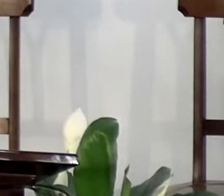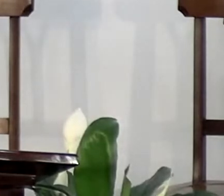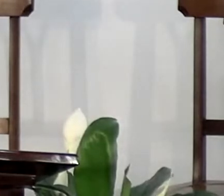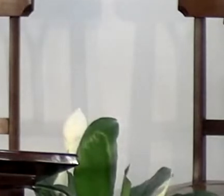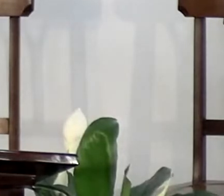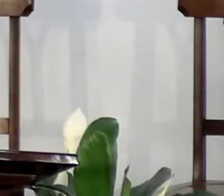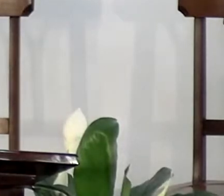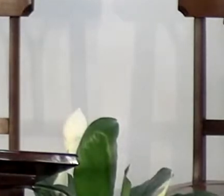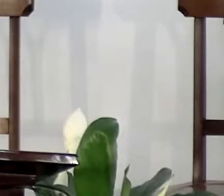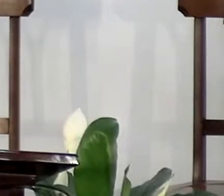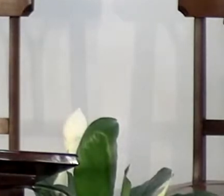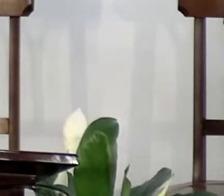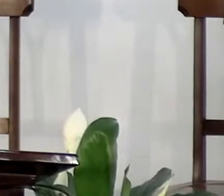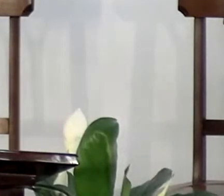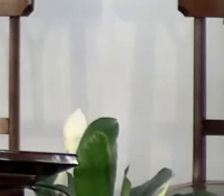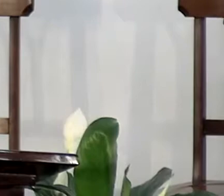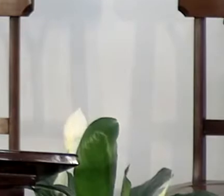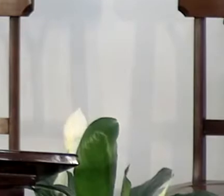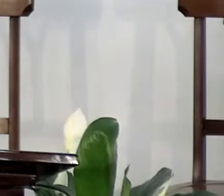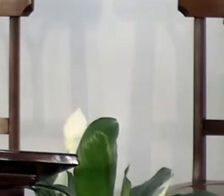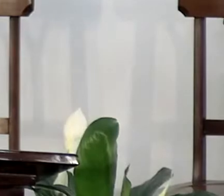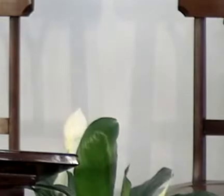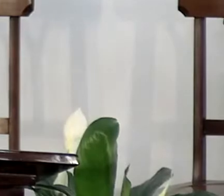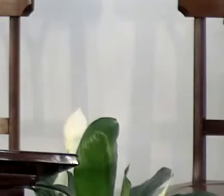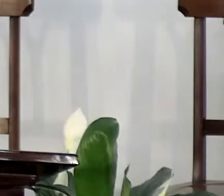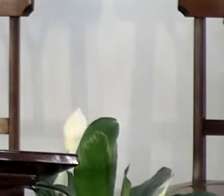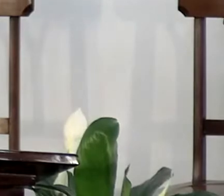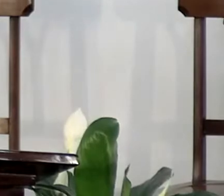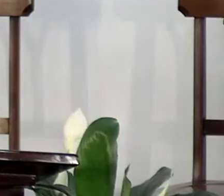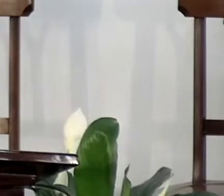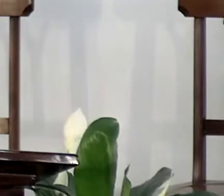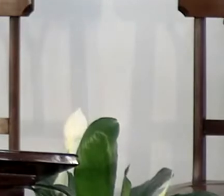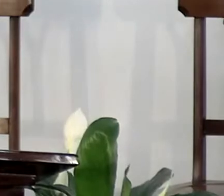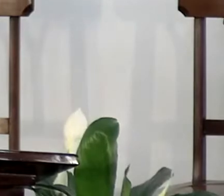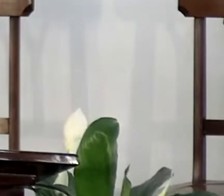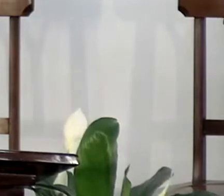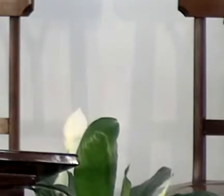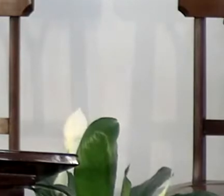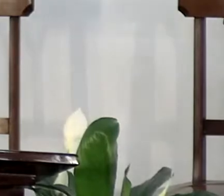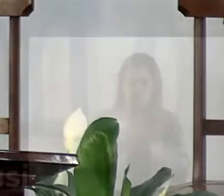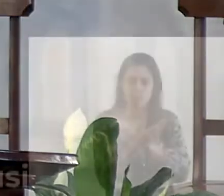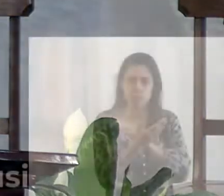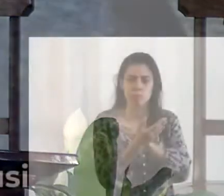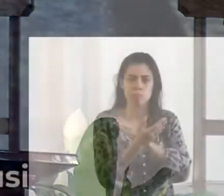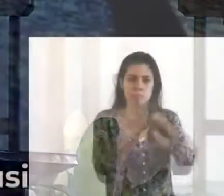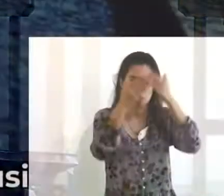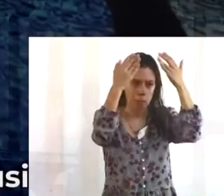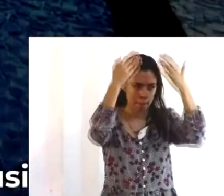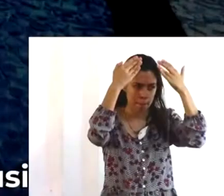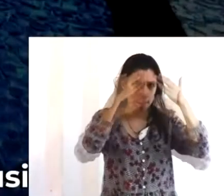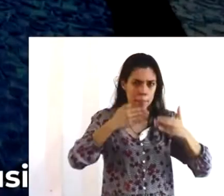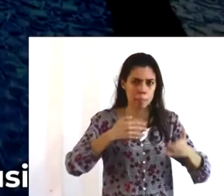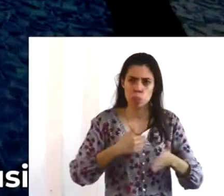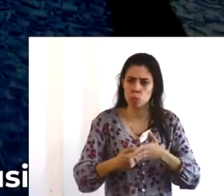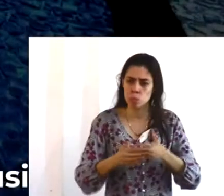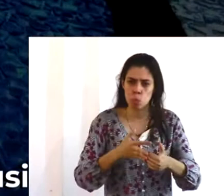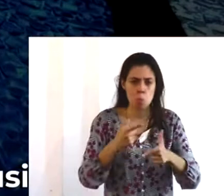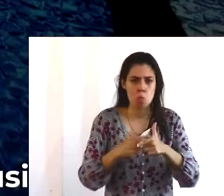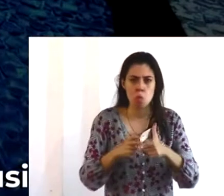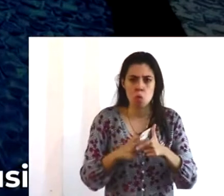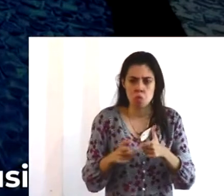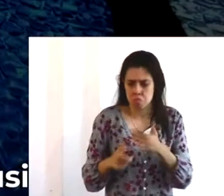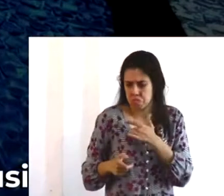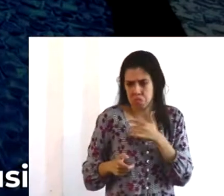Deus é nosso refúgio e fortaleza, socorro bem presente nas tribulações, portanto, não